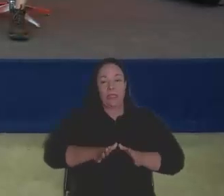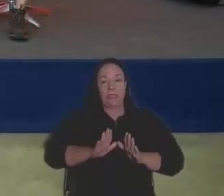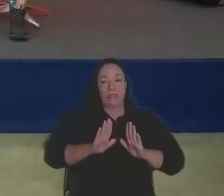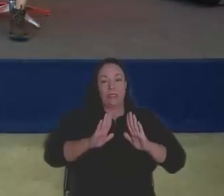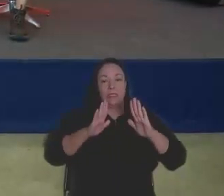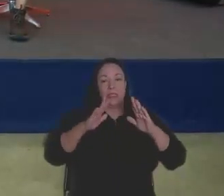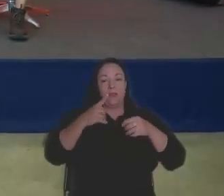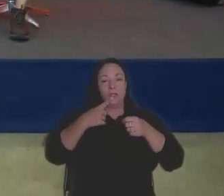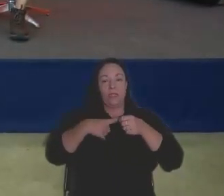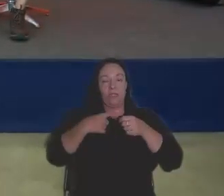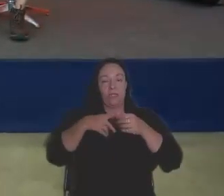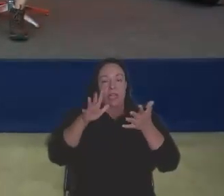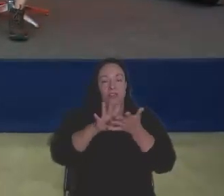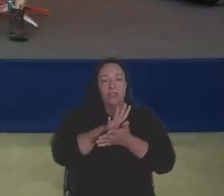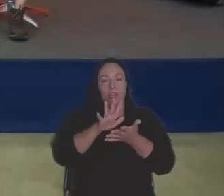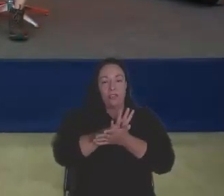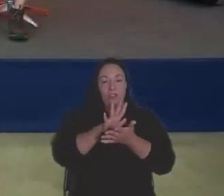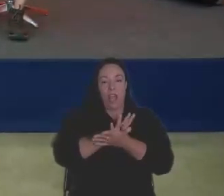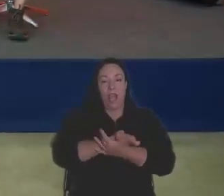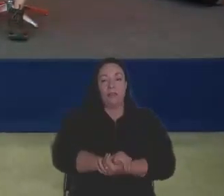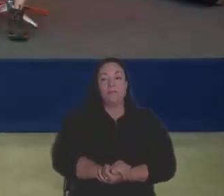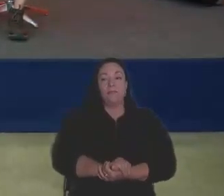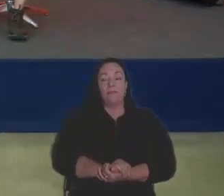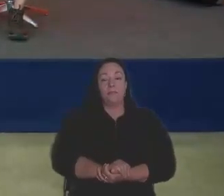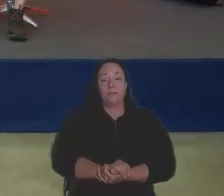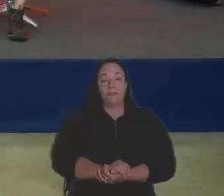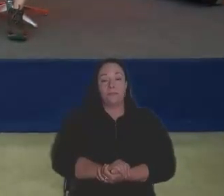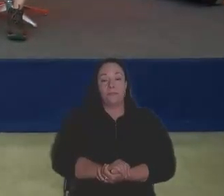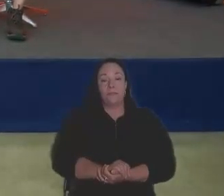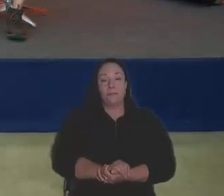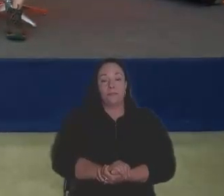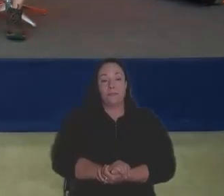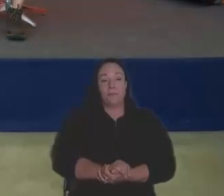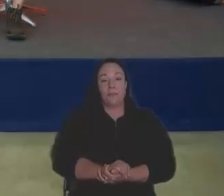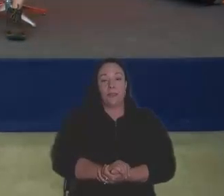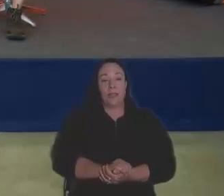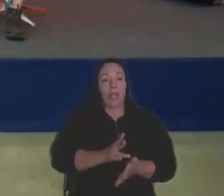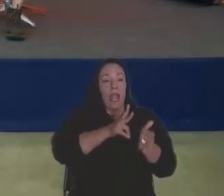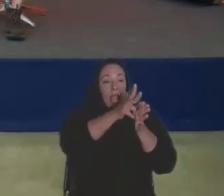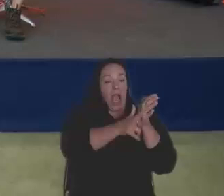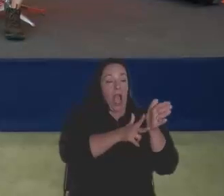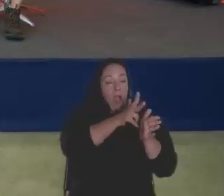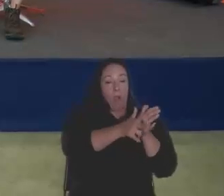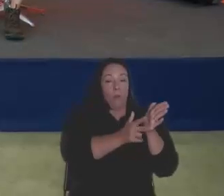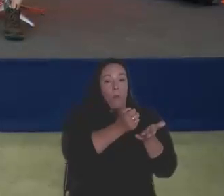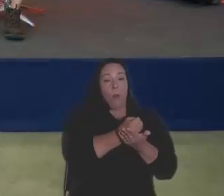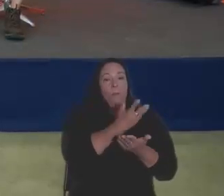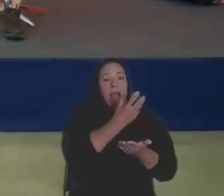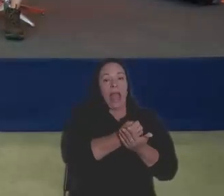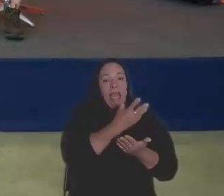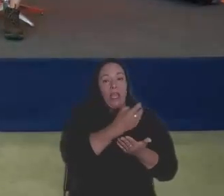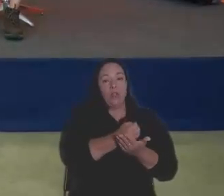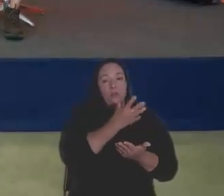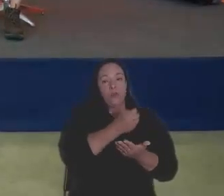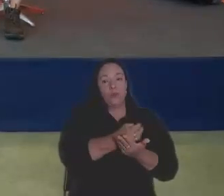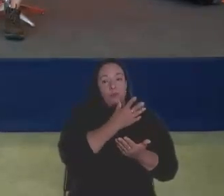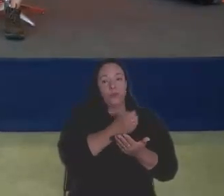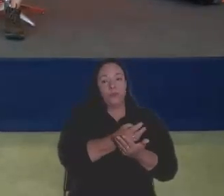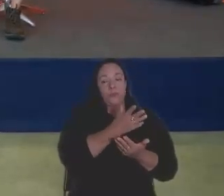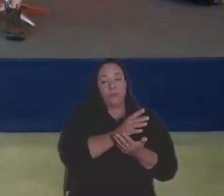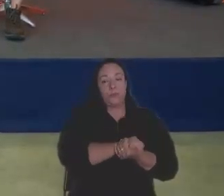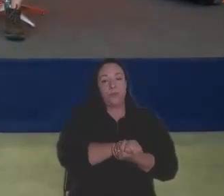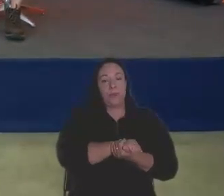é um agente cultural, cadastrado na Fundação Cultural Calmon Barreto. Ele,